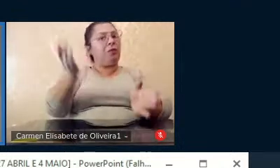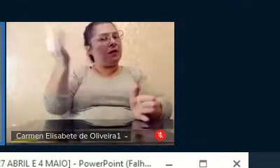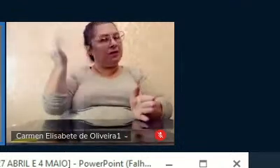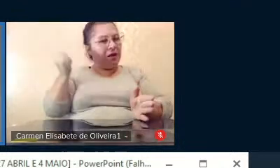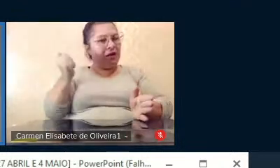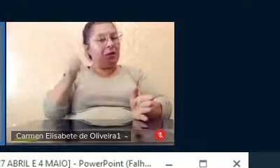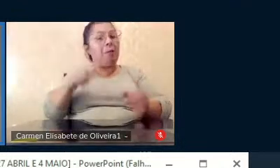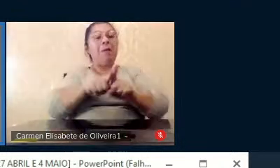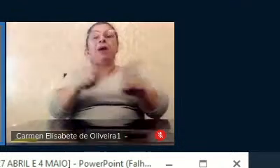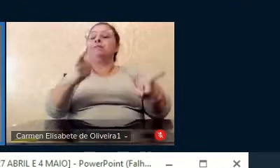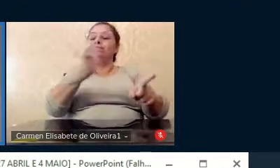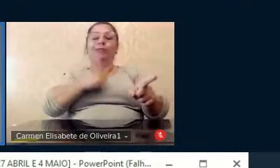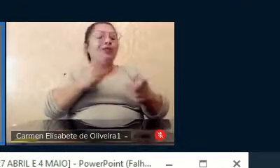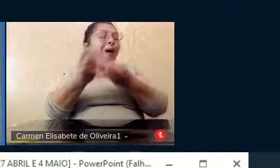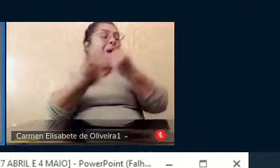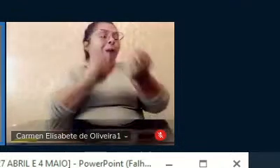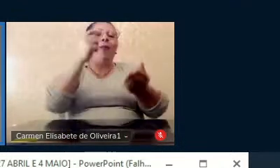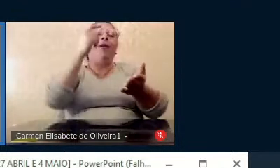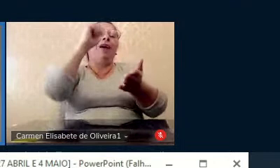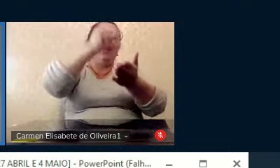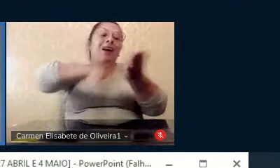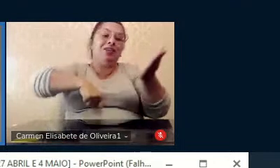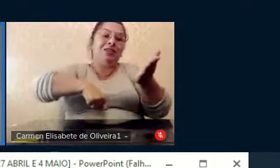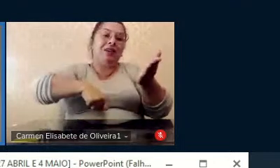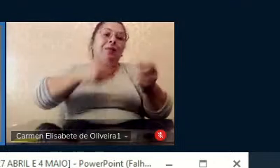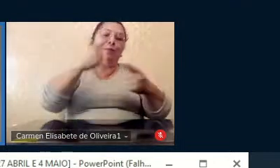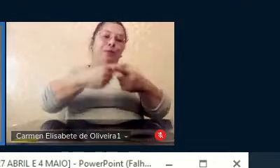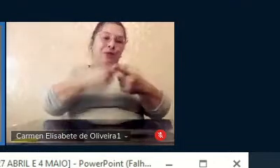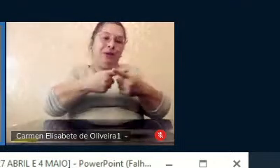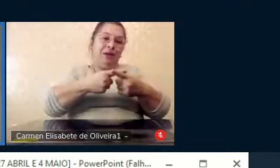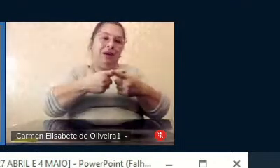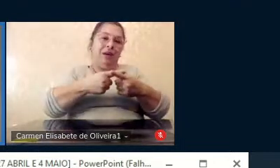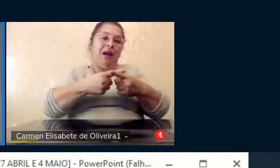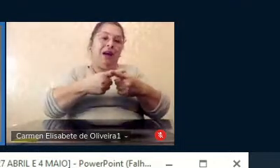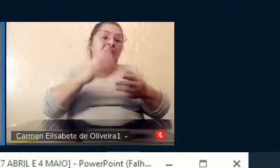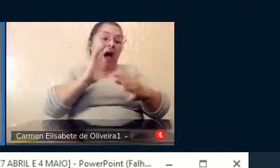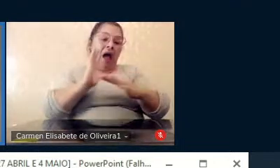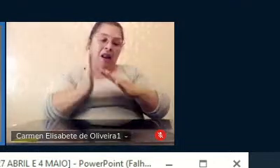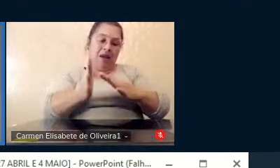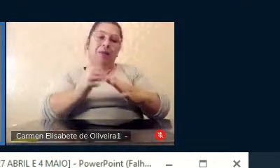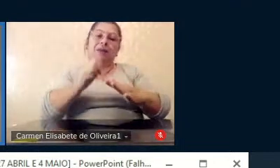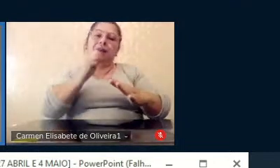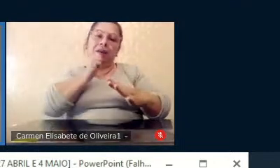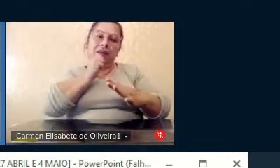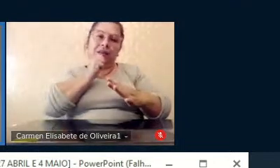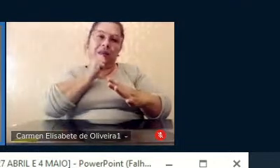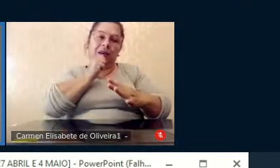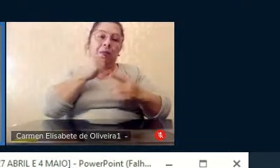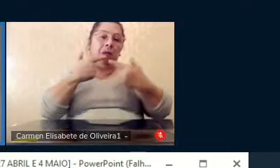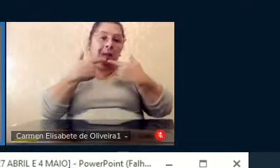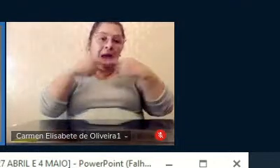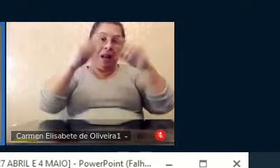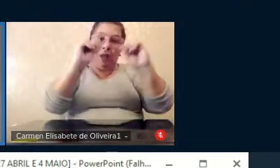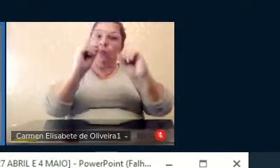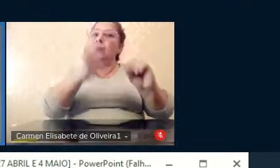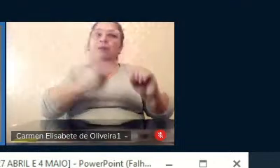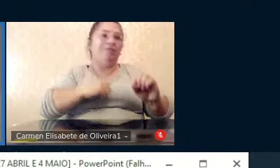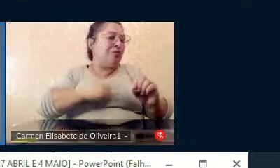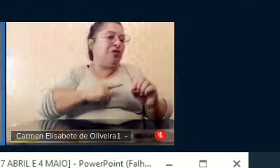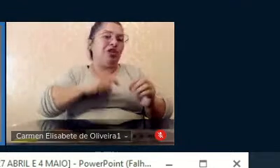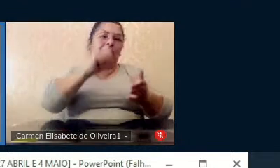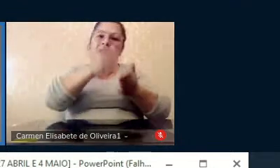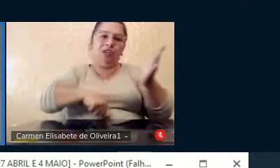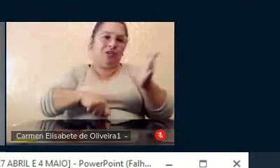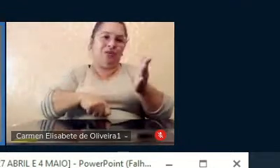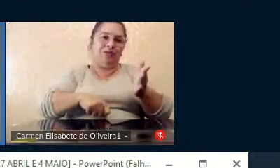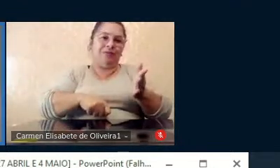como registrar, porque a Libras ainda era considerada uma língua ágrafa, que ela não tinha uma forma de